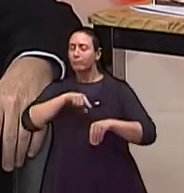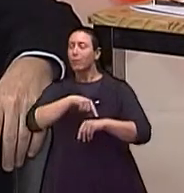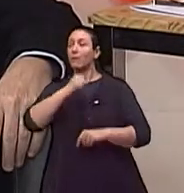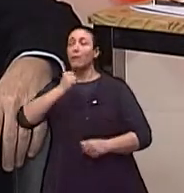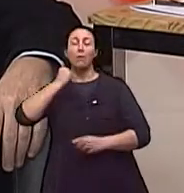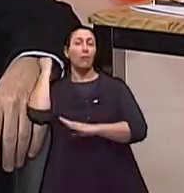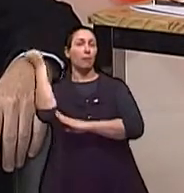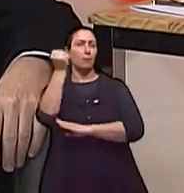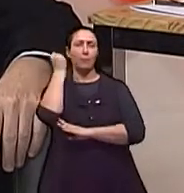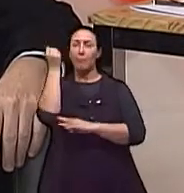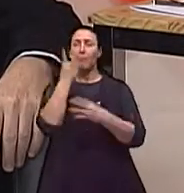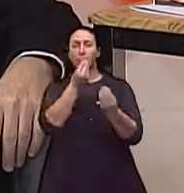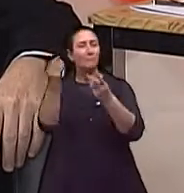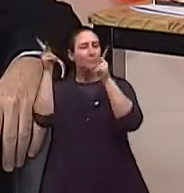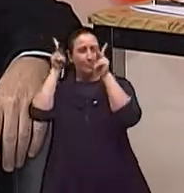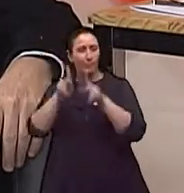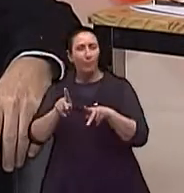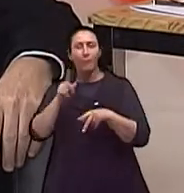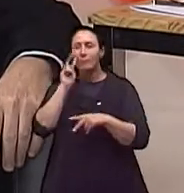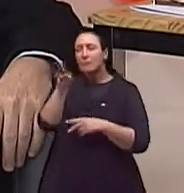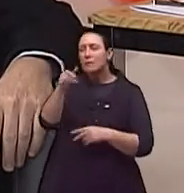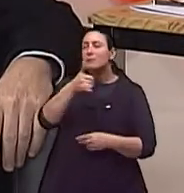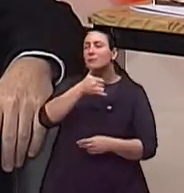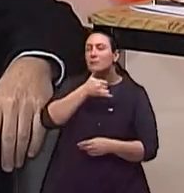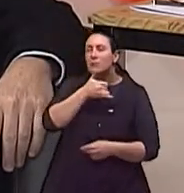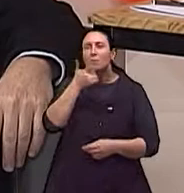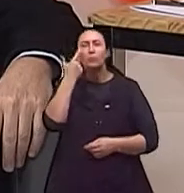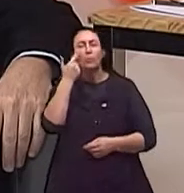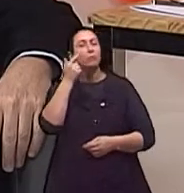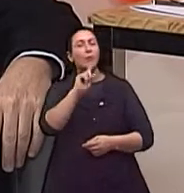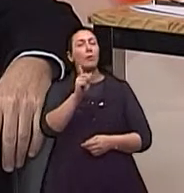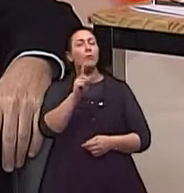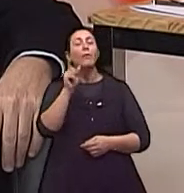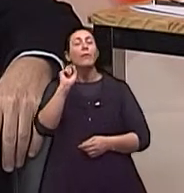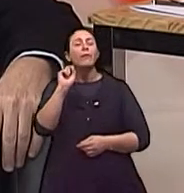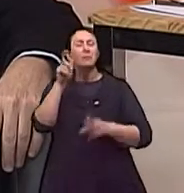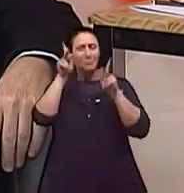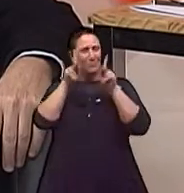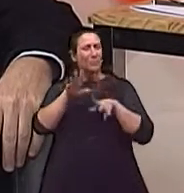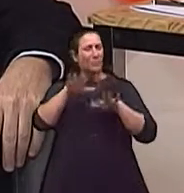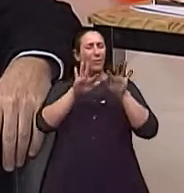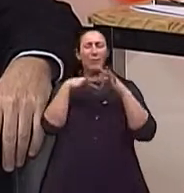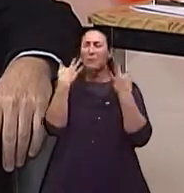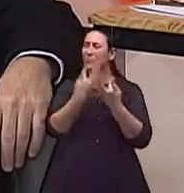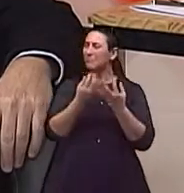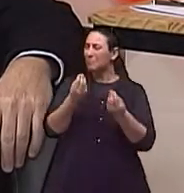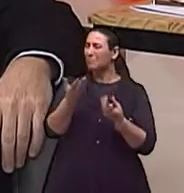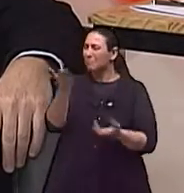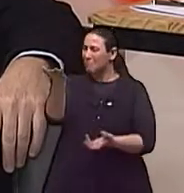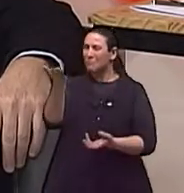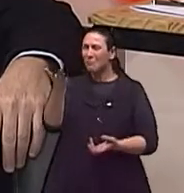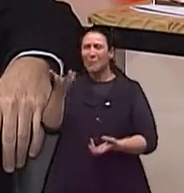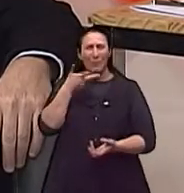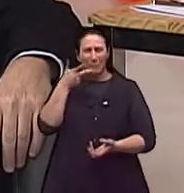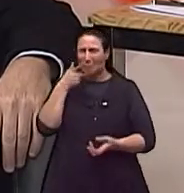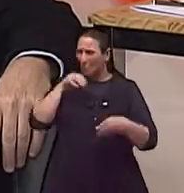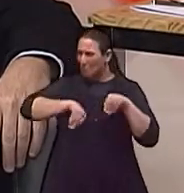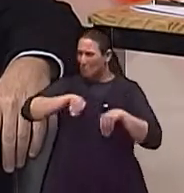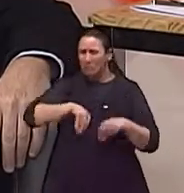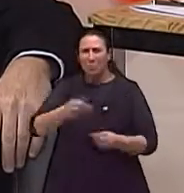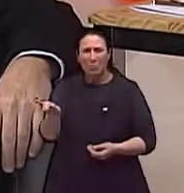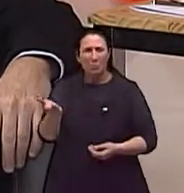muitas vezes não aparece como como tristeza e choro Às vezes a família não entende mas como é que o senhor tá dizendo que ele ela tá